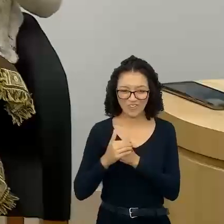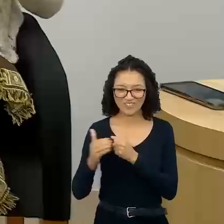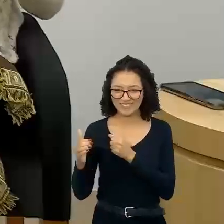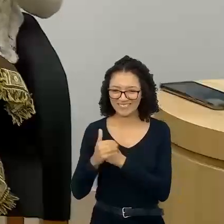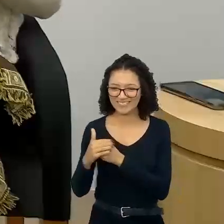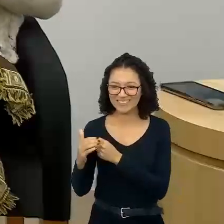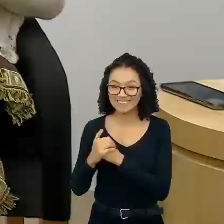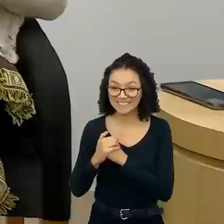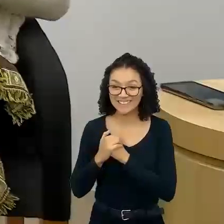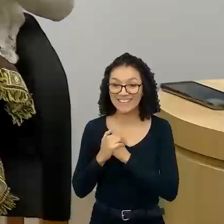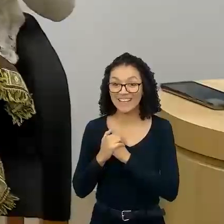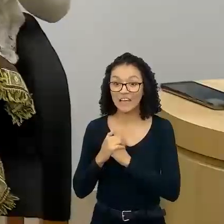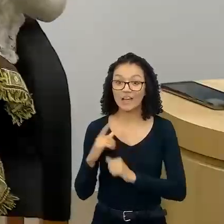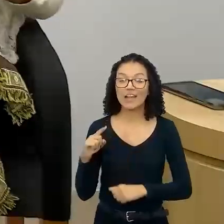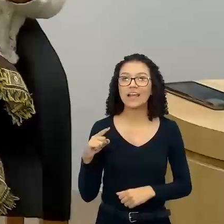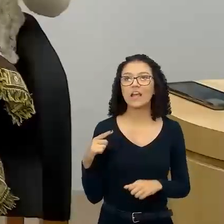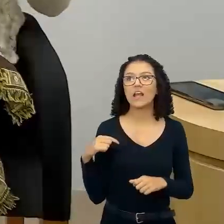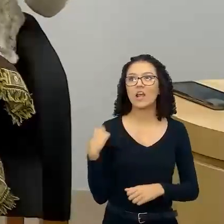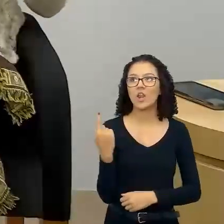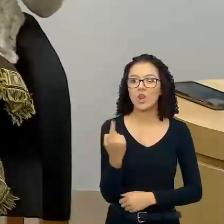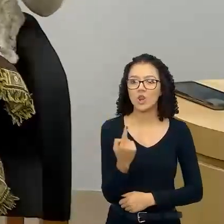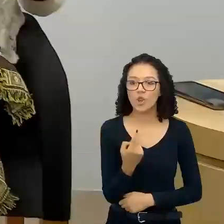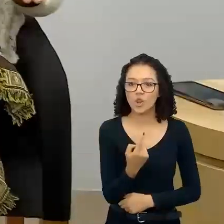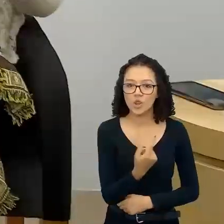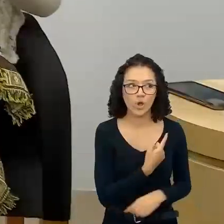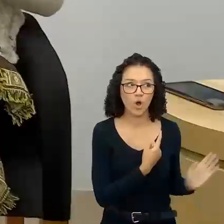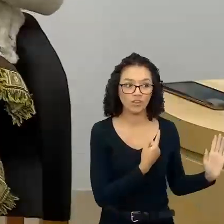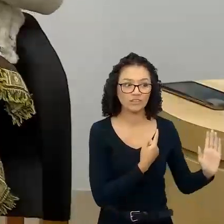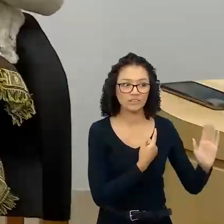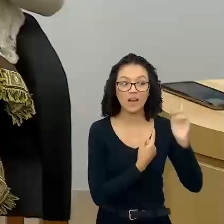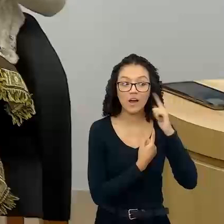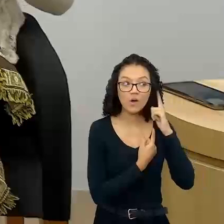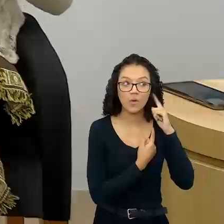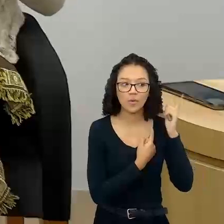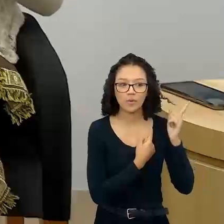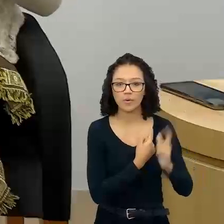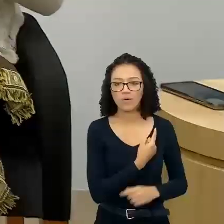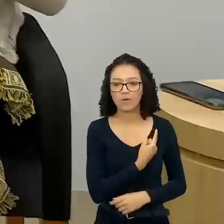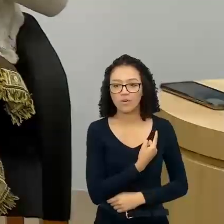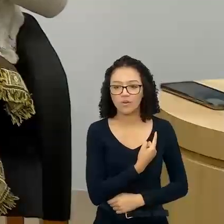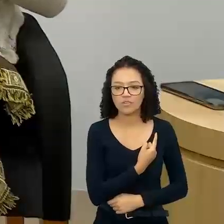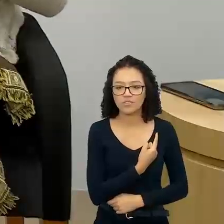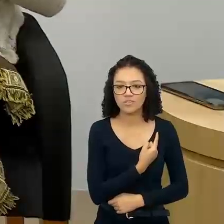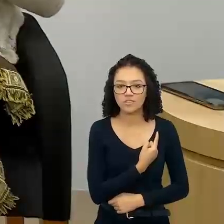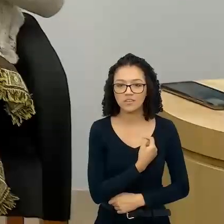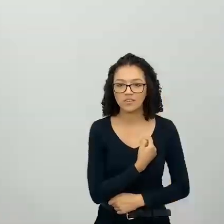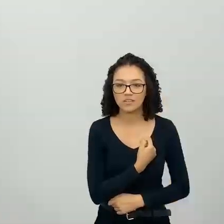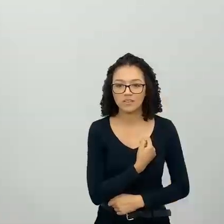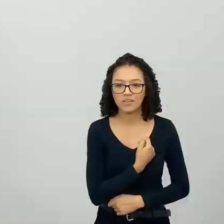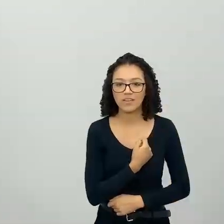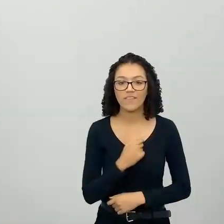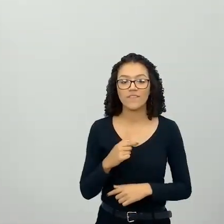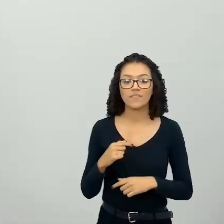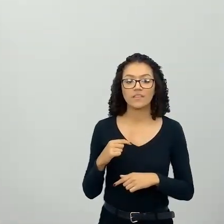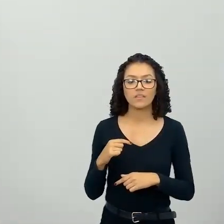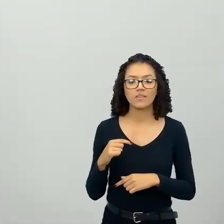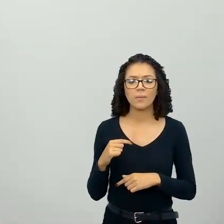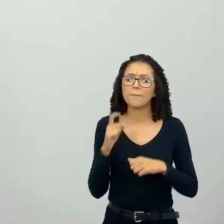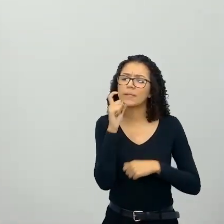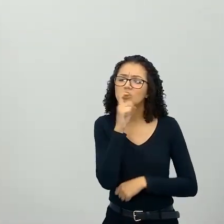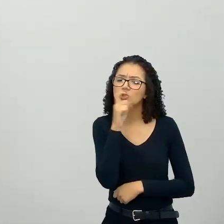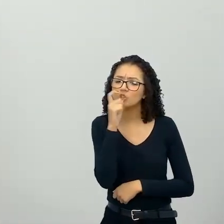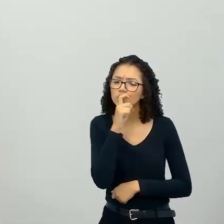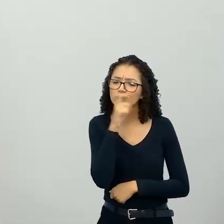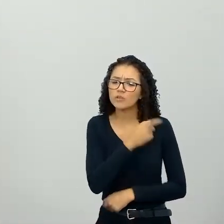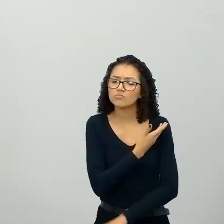gente sabe, nós escutamos, né, por pessoas já instruídas, muitas vezes, várias frases assim, vários